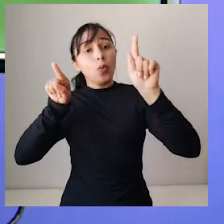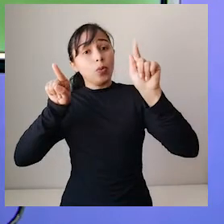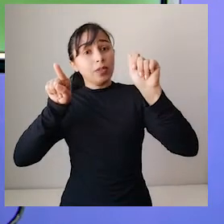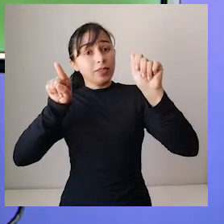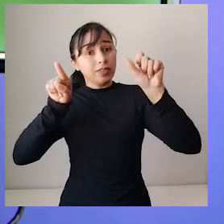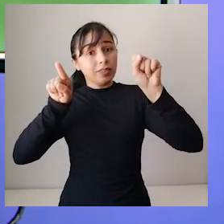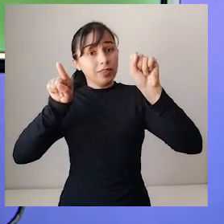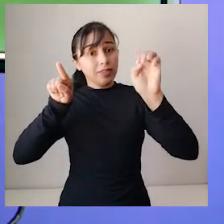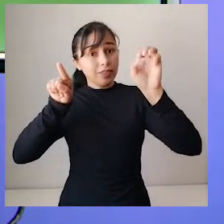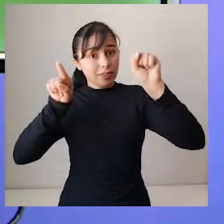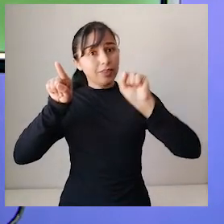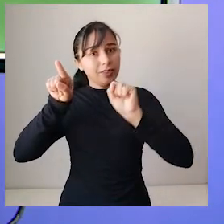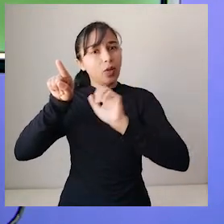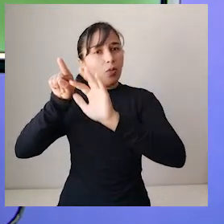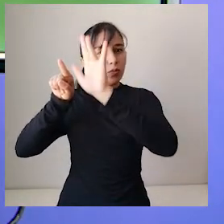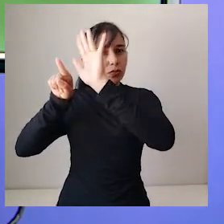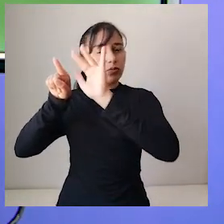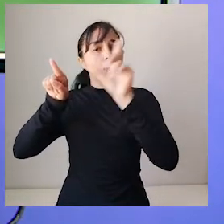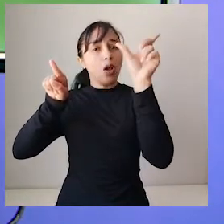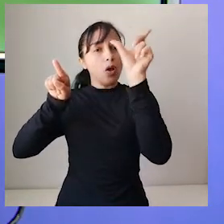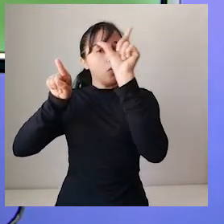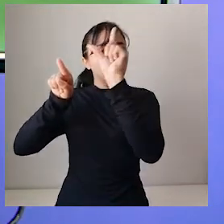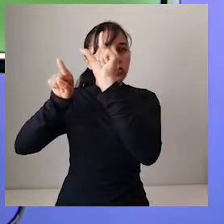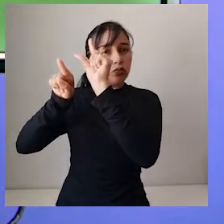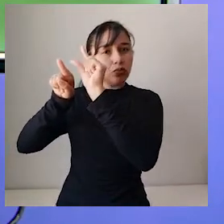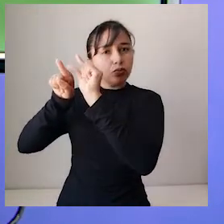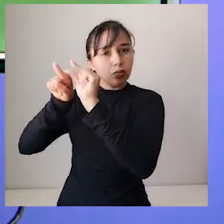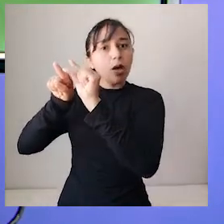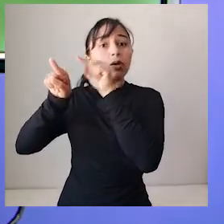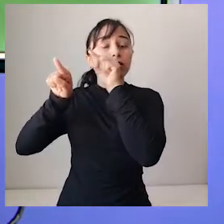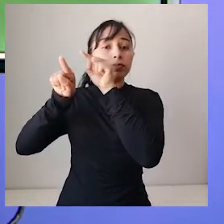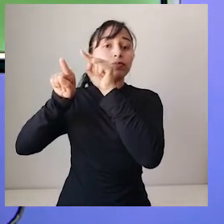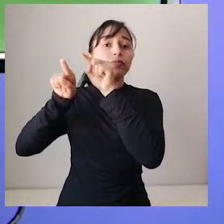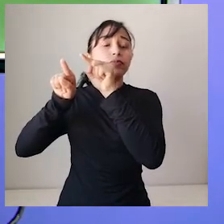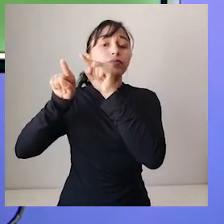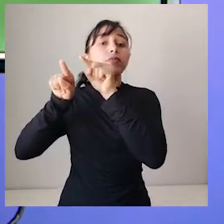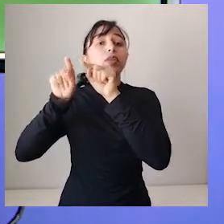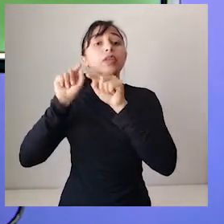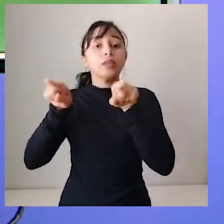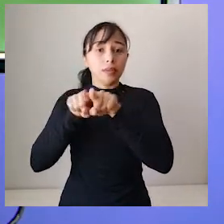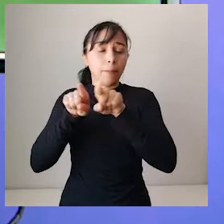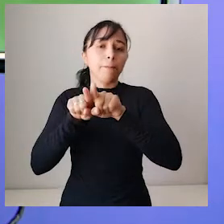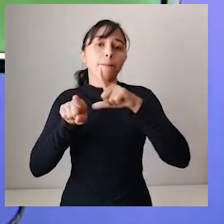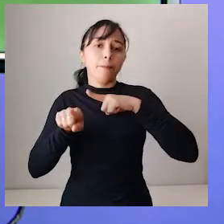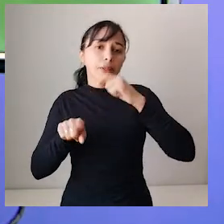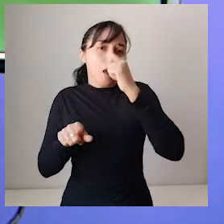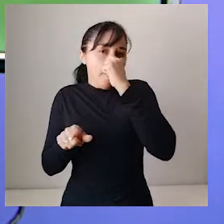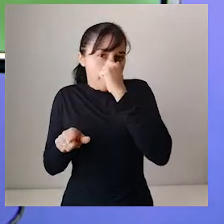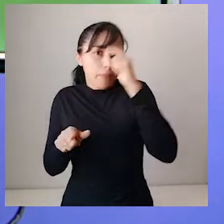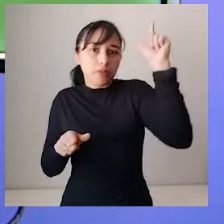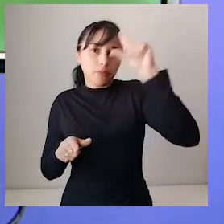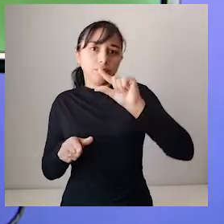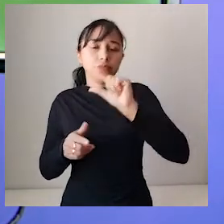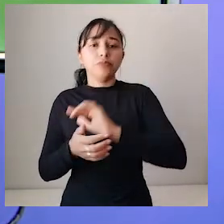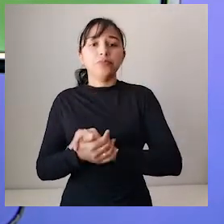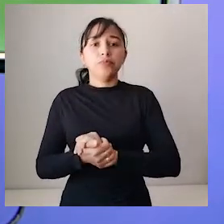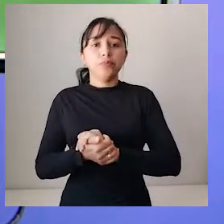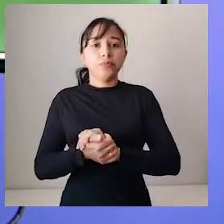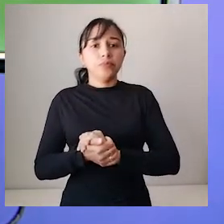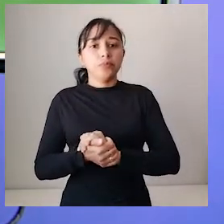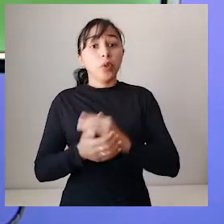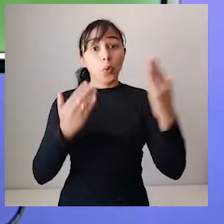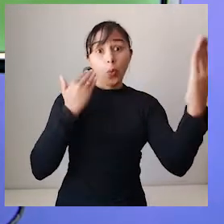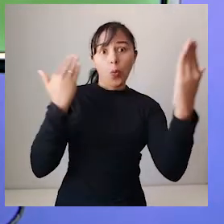rarefeitos, nós temos uma pressão também menor do que quando nós estamos em cidades,